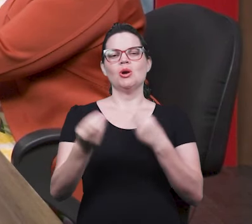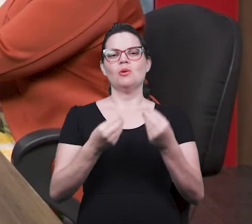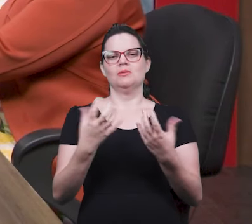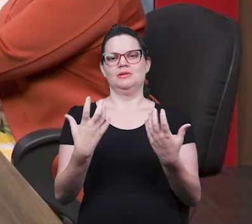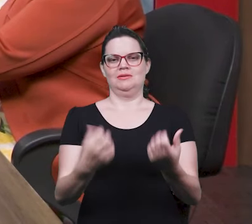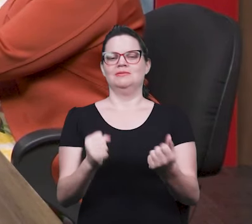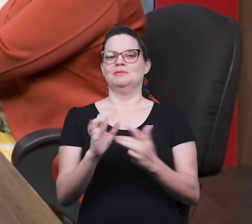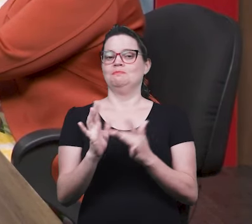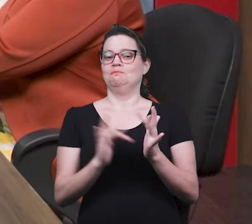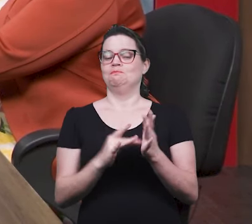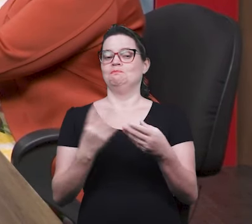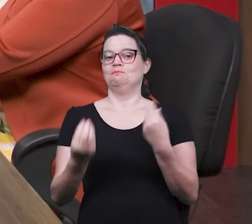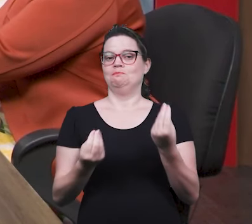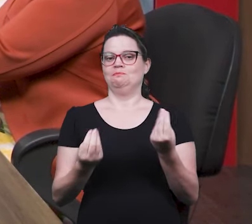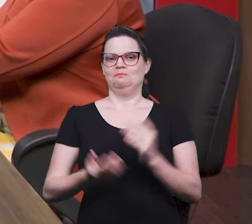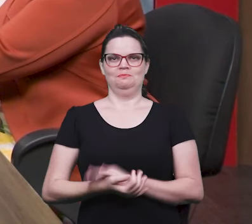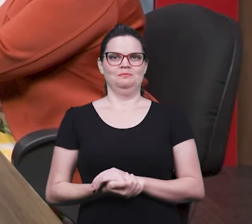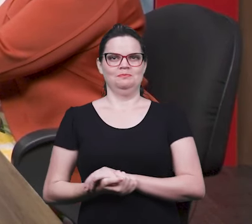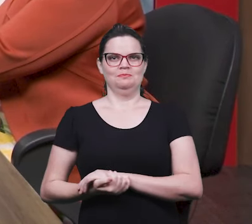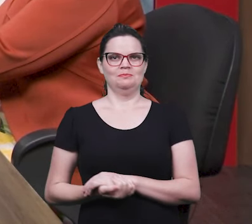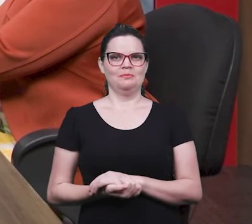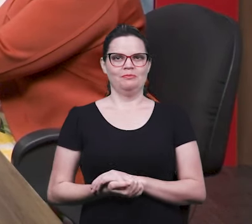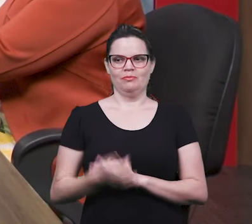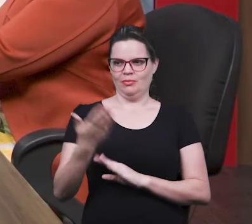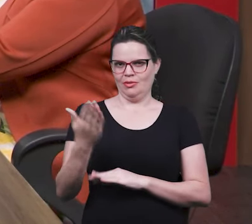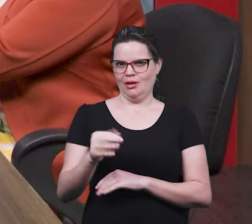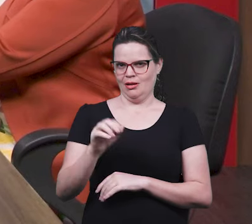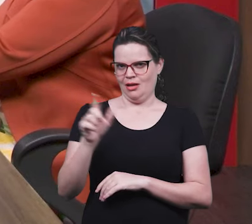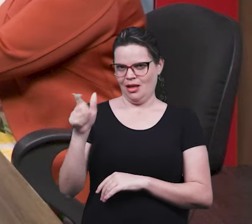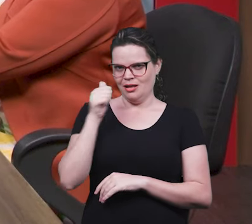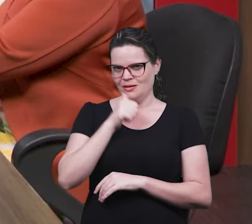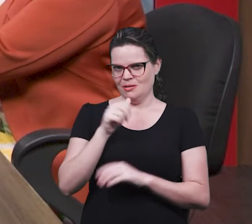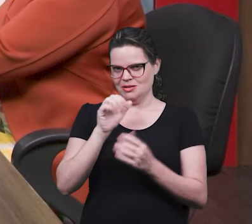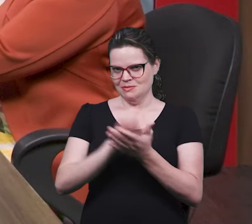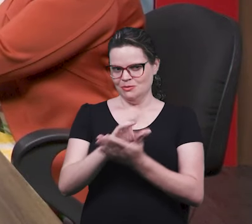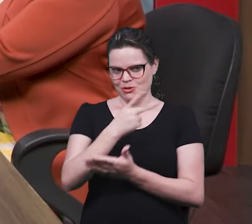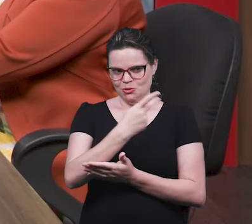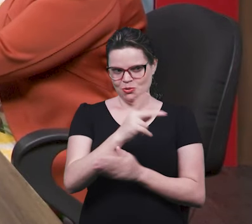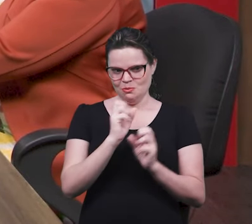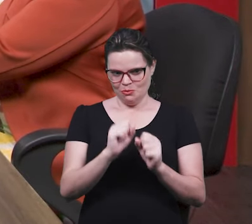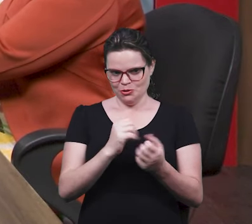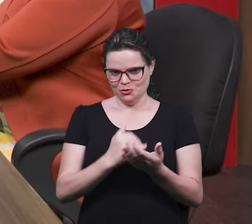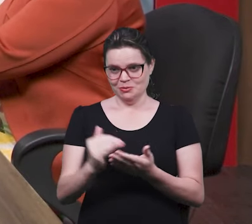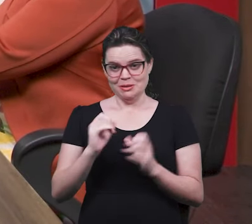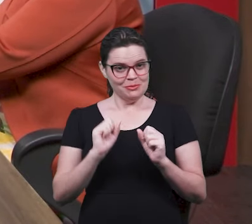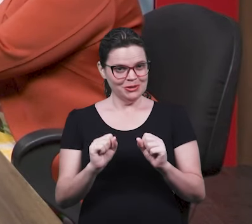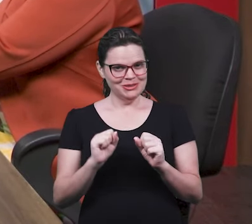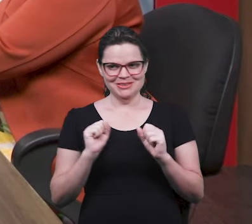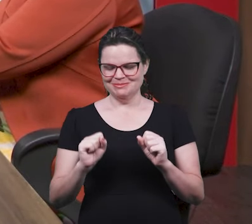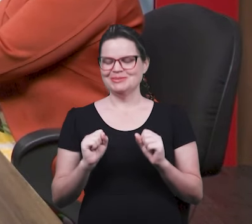Senhor, tá bom? A Linda vai começar? Pode ser? Pode ser.